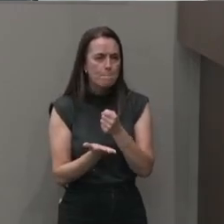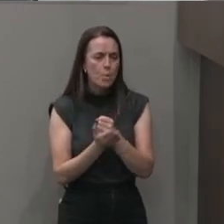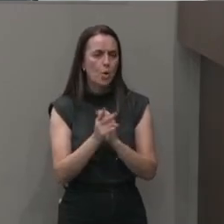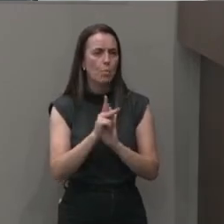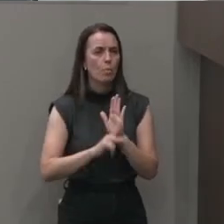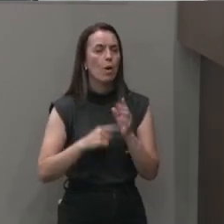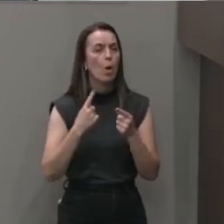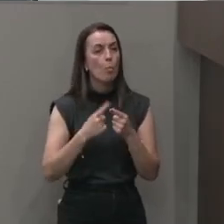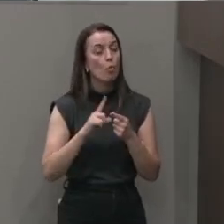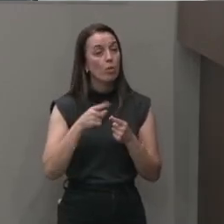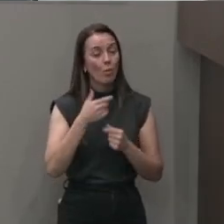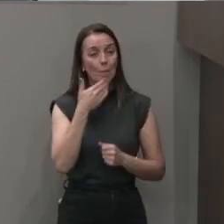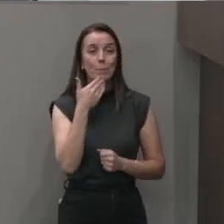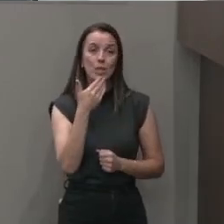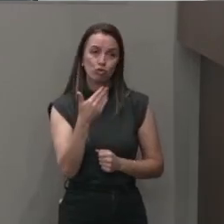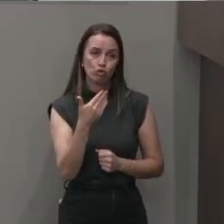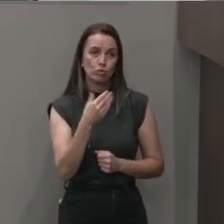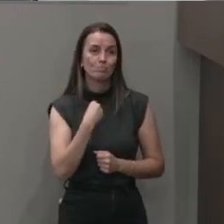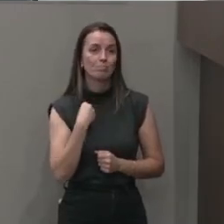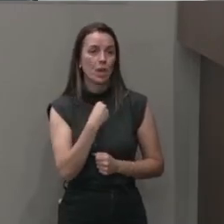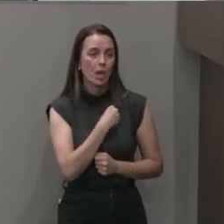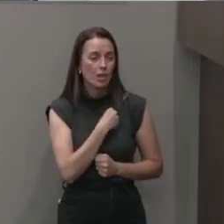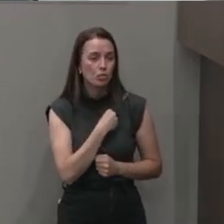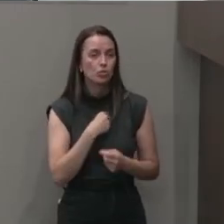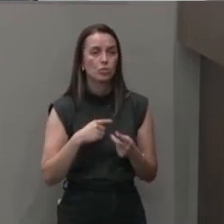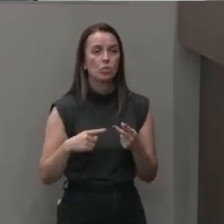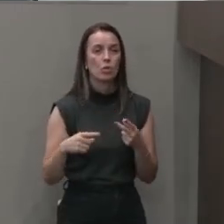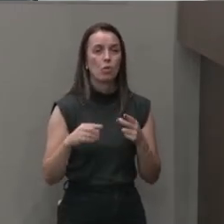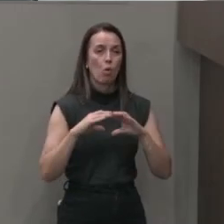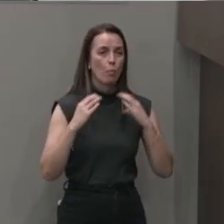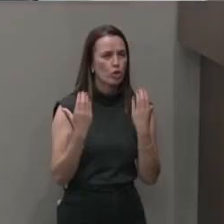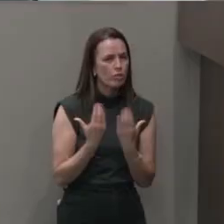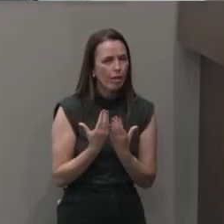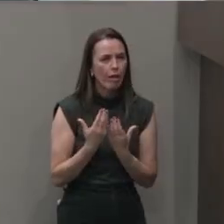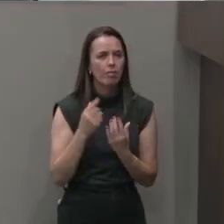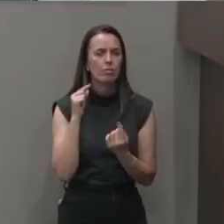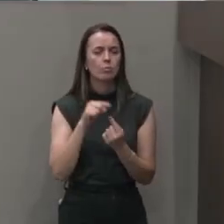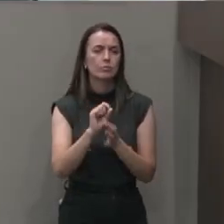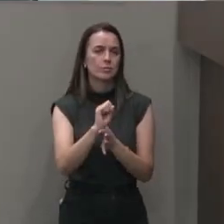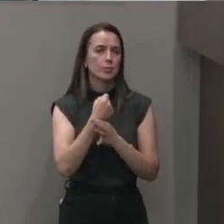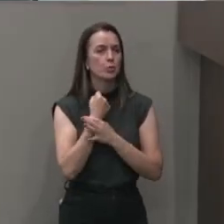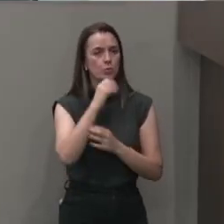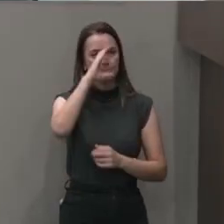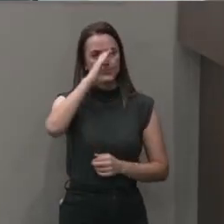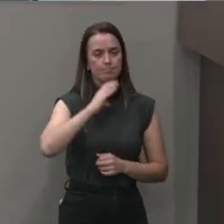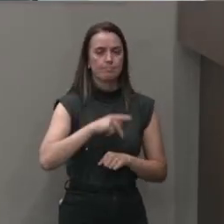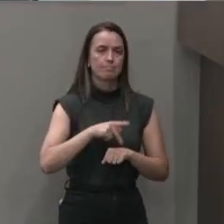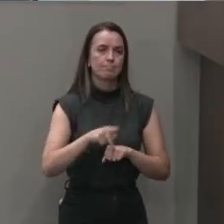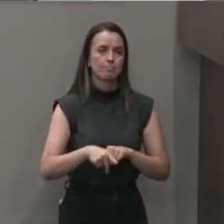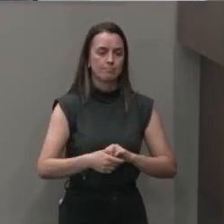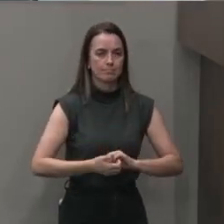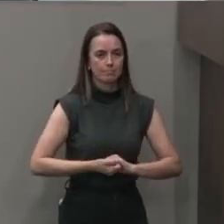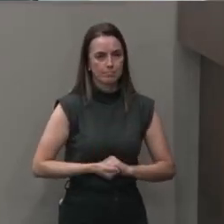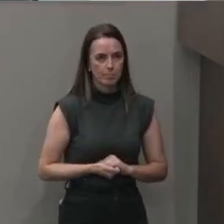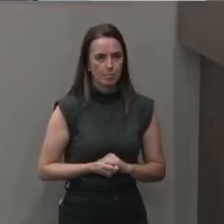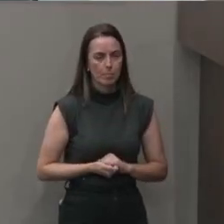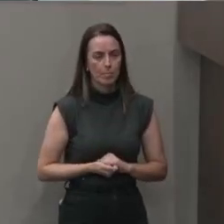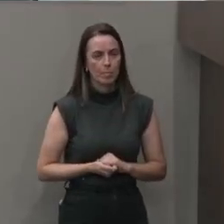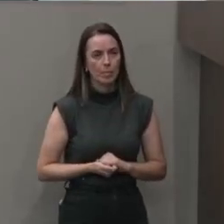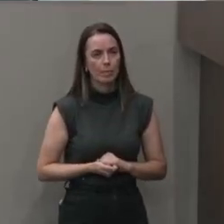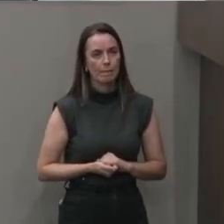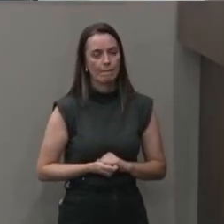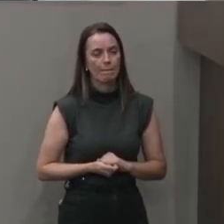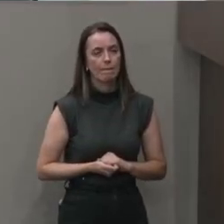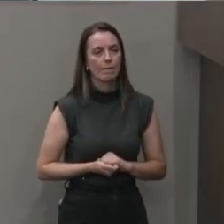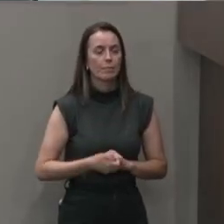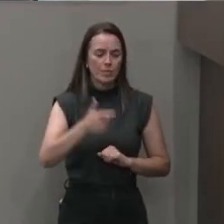classe médica, é um pedido da comunidade e é algo para a segurança do nosso cidadão passofundense. Contamos,